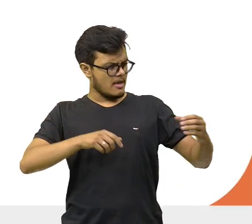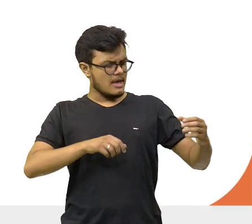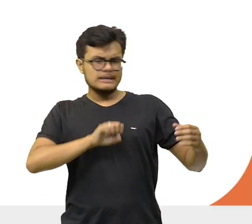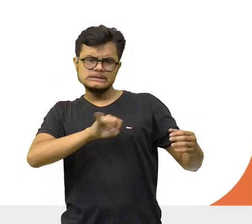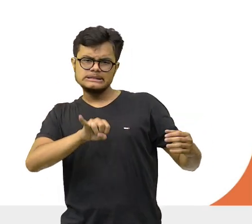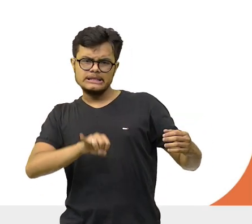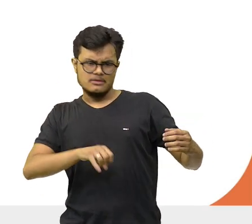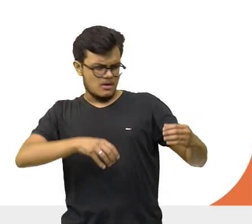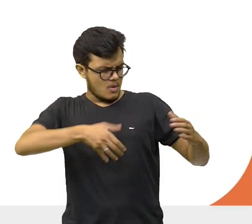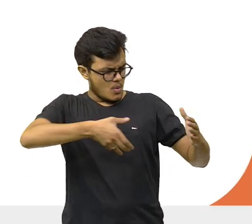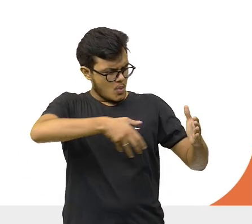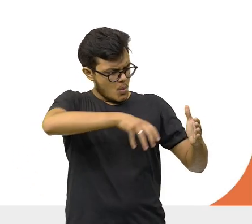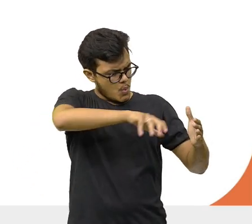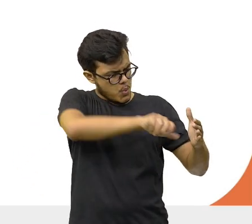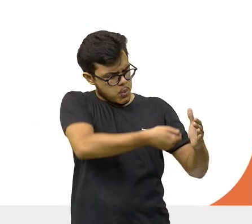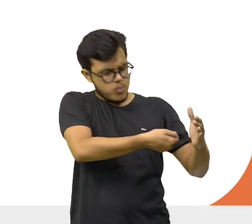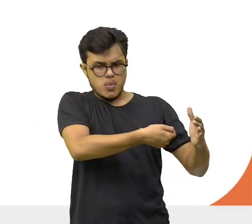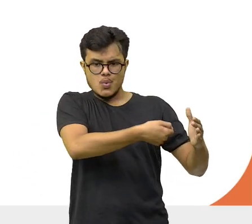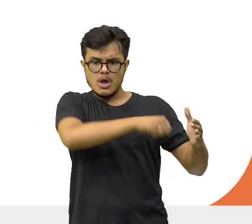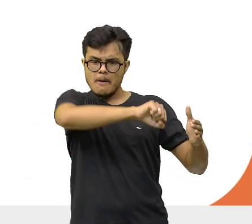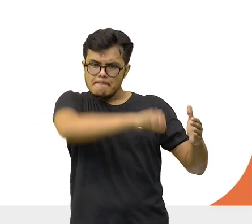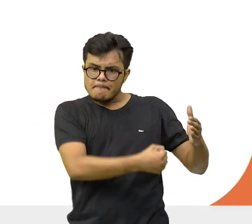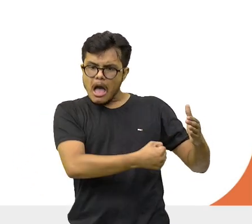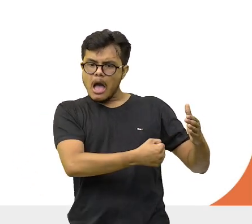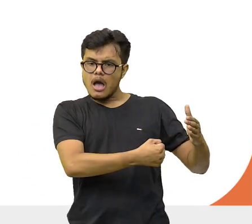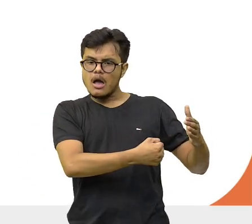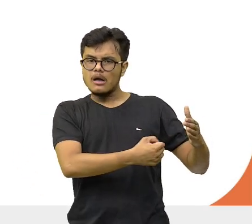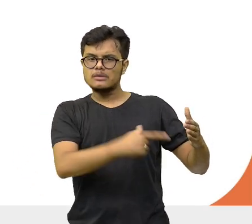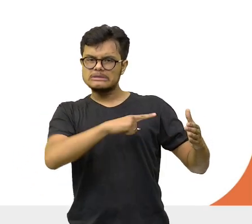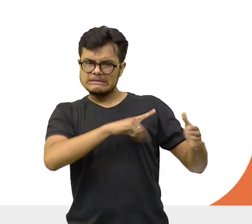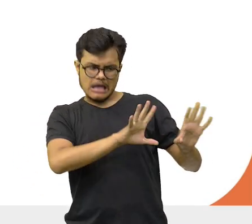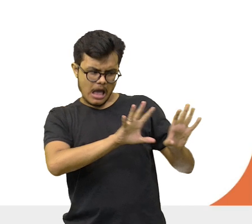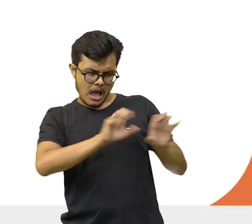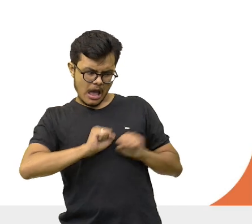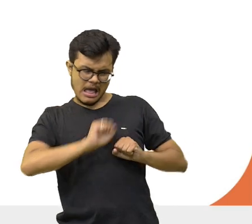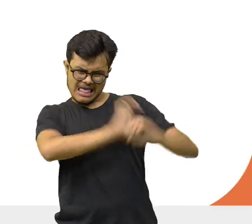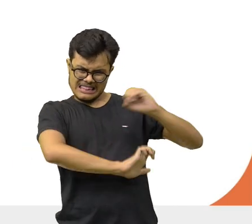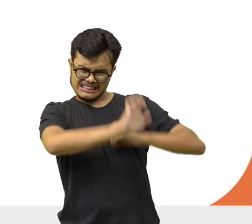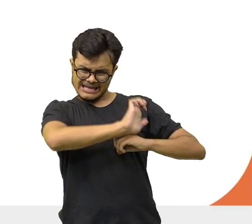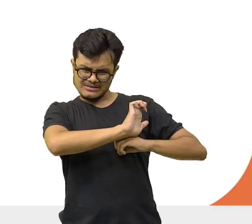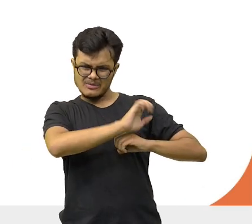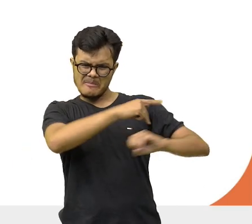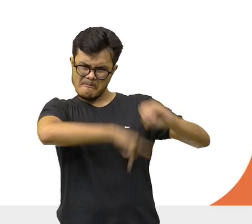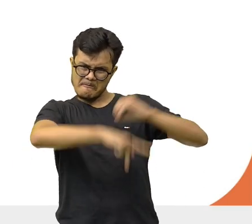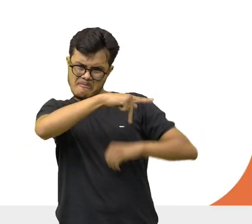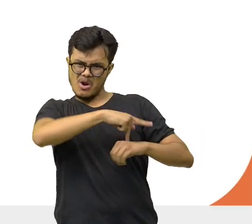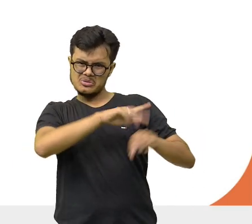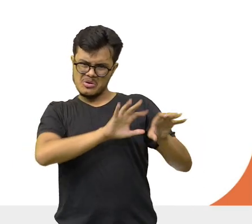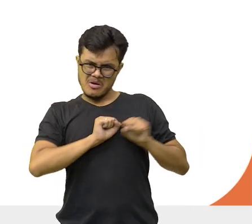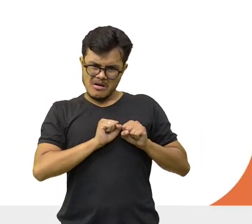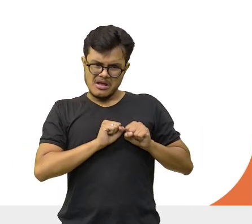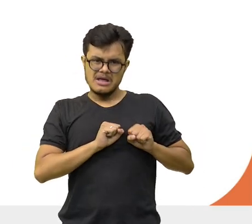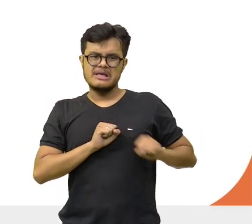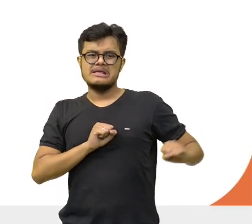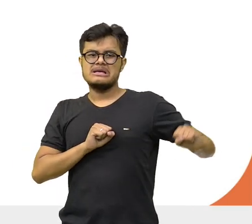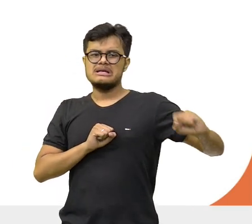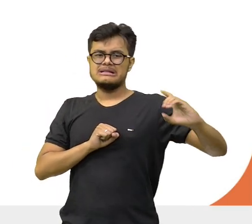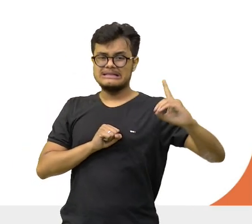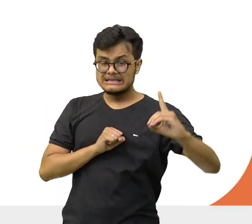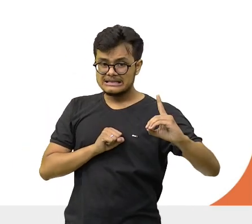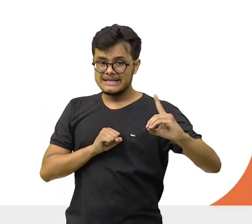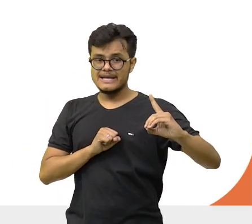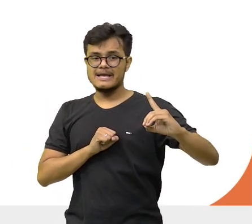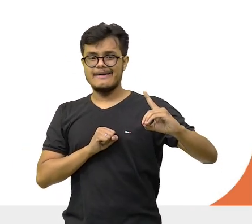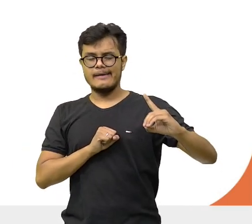que acontece? Letra A, recebe elétrons. Letra B, recebe prótons. Letra C, recebe nêutrons.